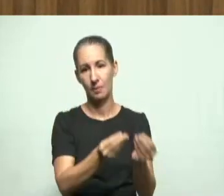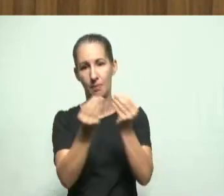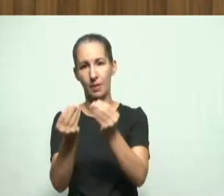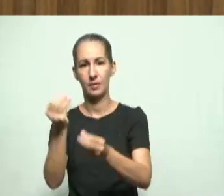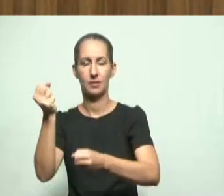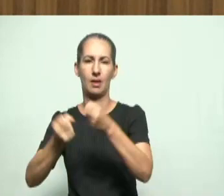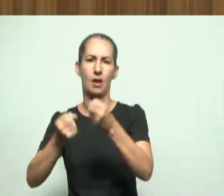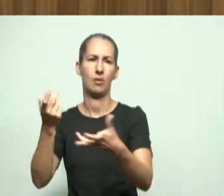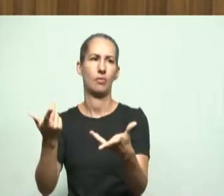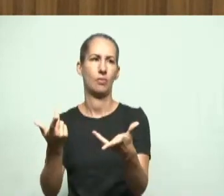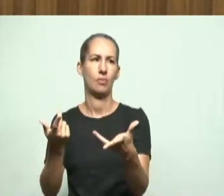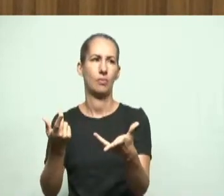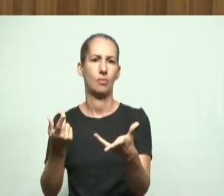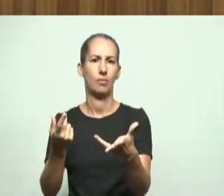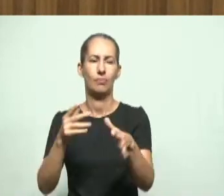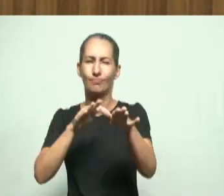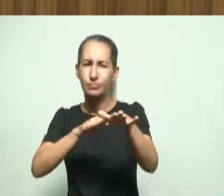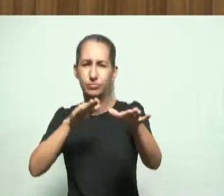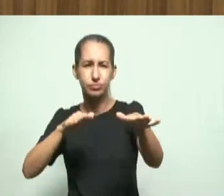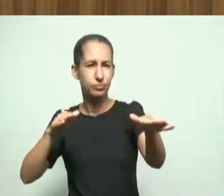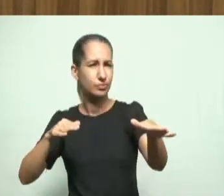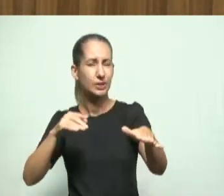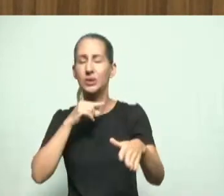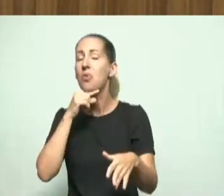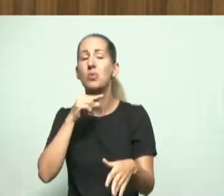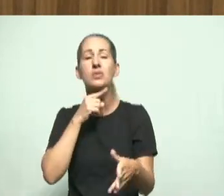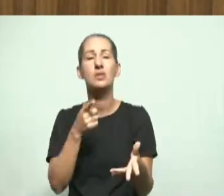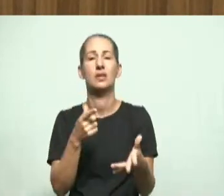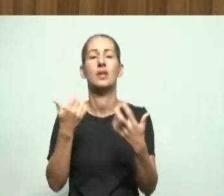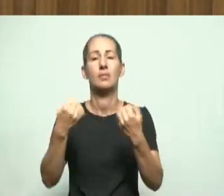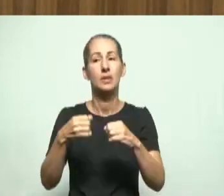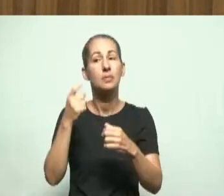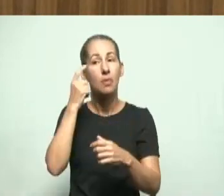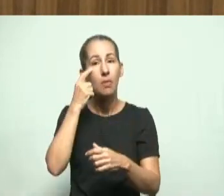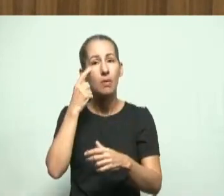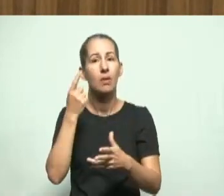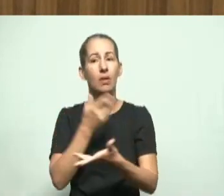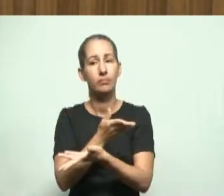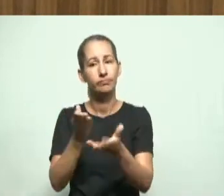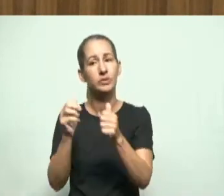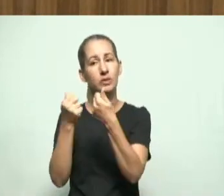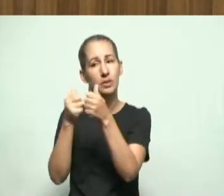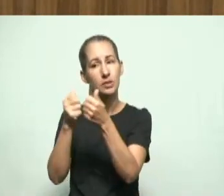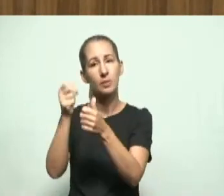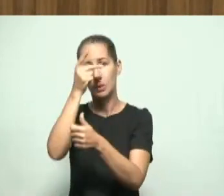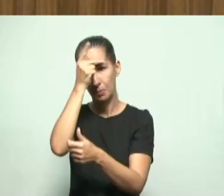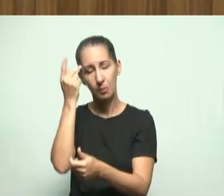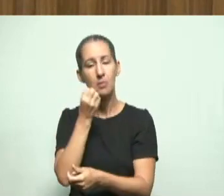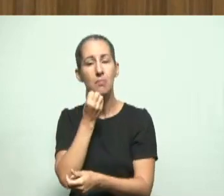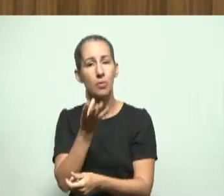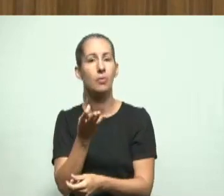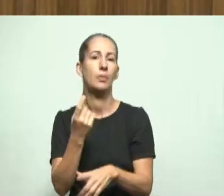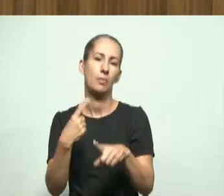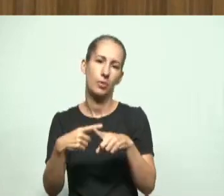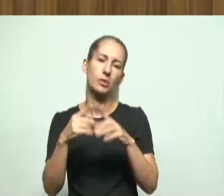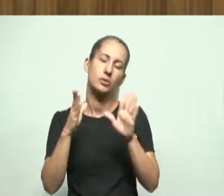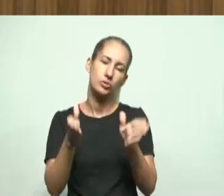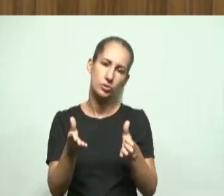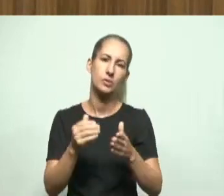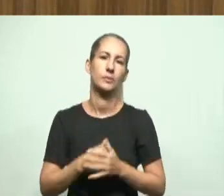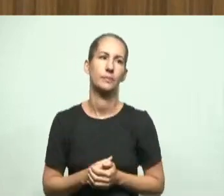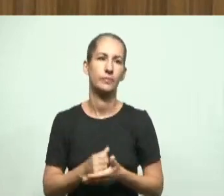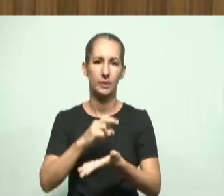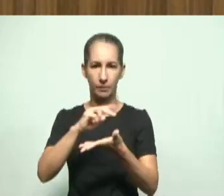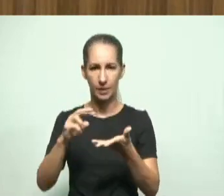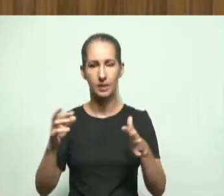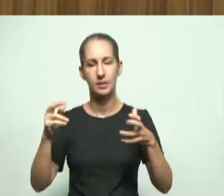carros. Nós não vamos conseguir andar mais. Nós temos que olhar para o transporte público de qualidade, porque já é realidade em